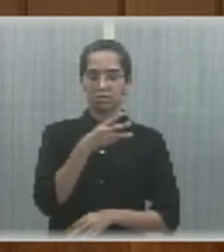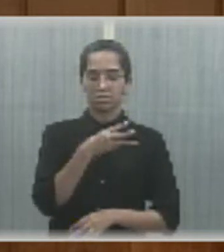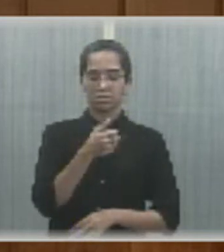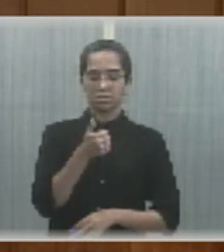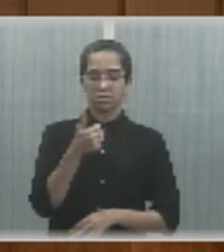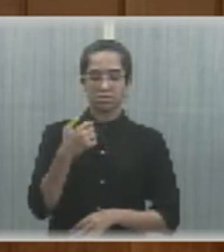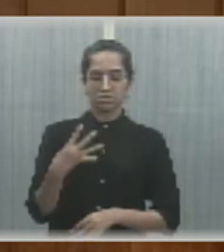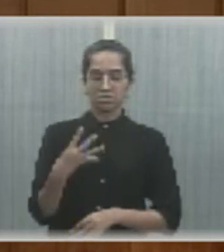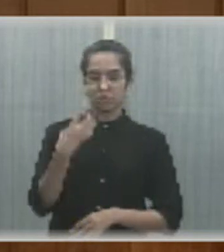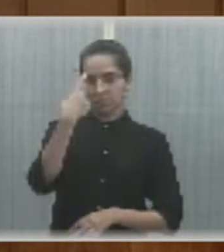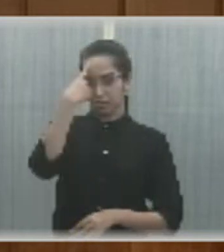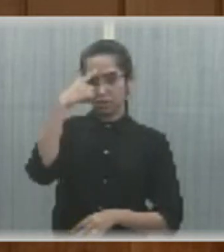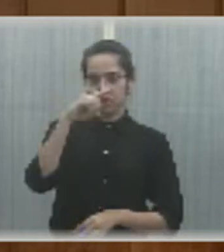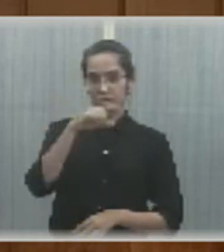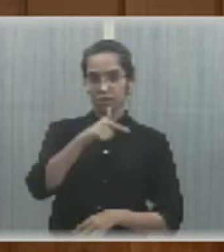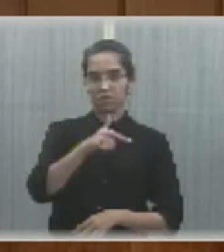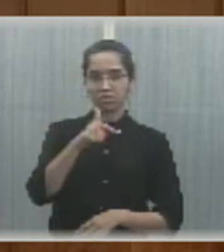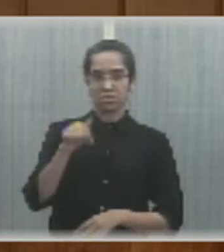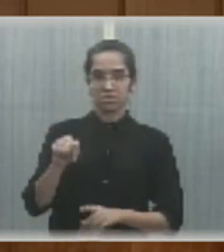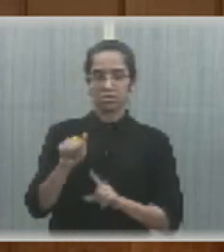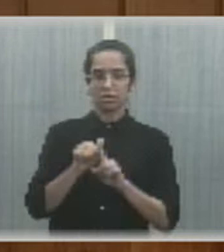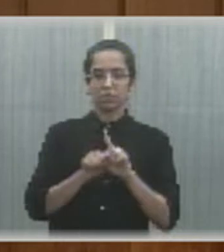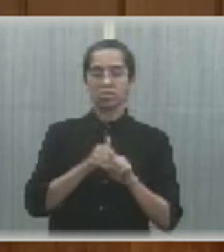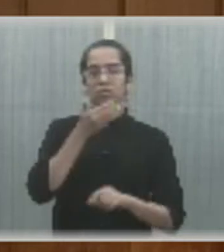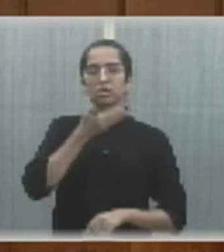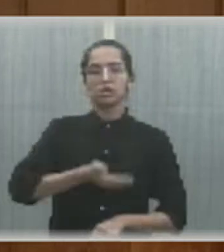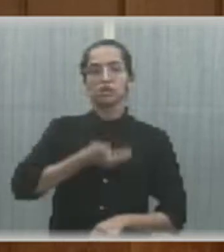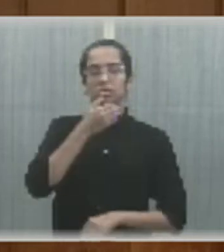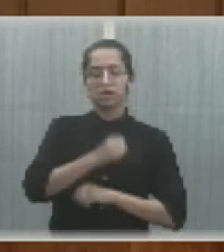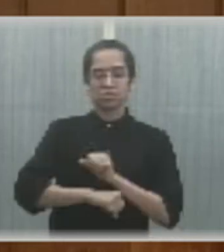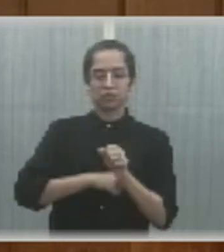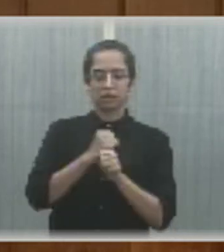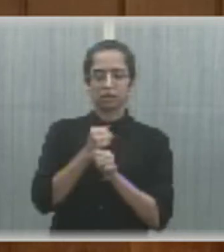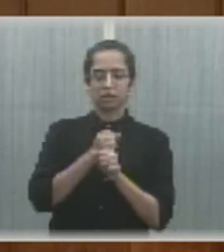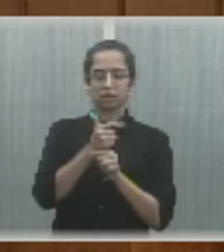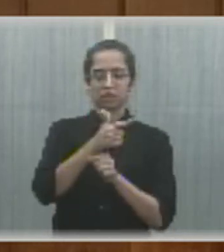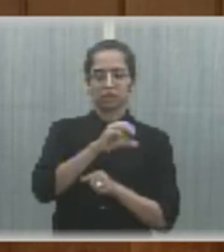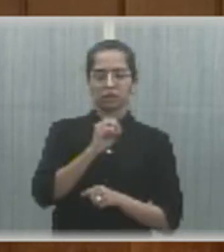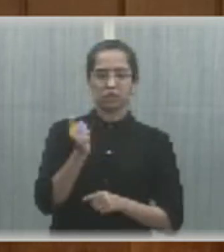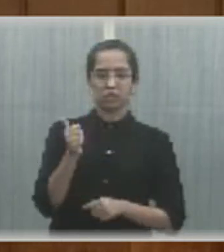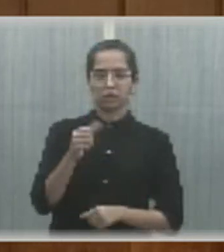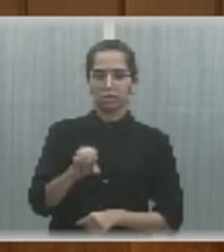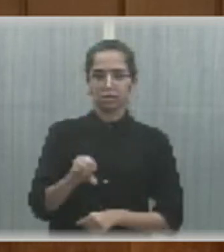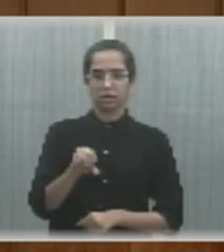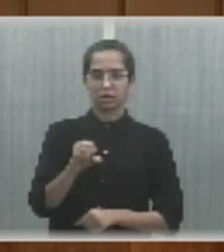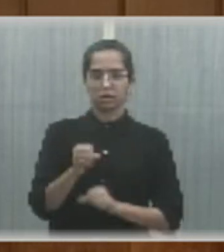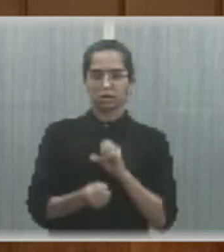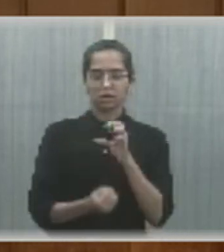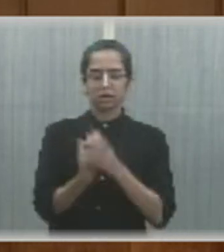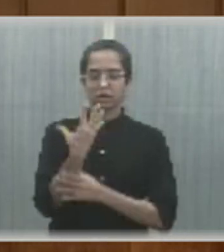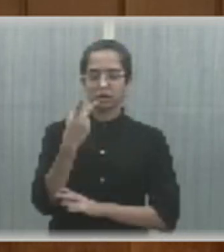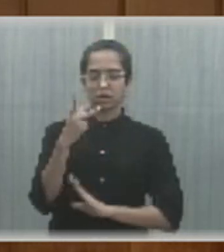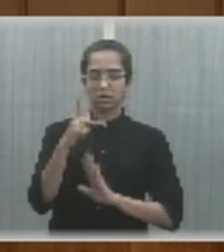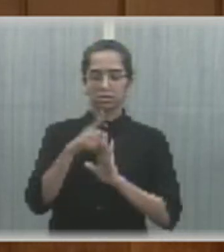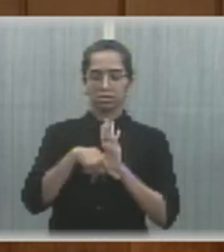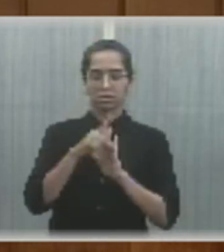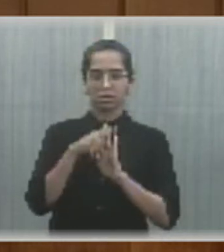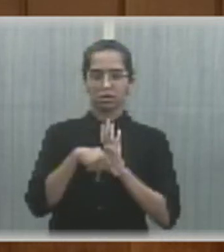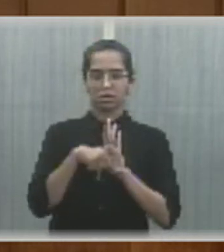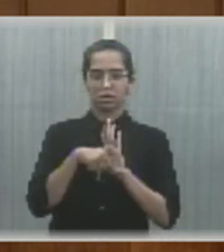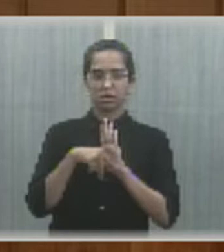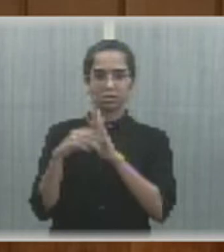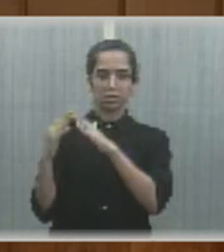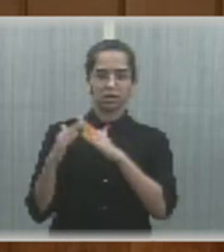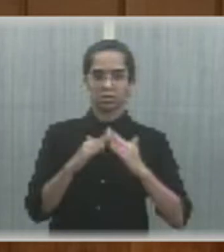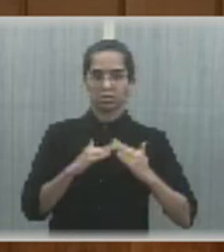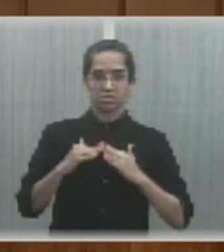7.314, de 27 de dezembro de 2019, que cria o programa Moradia para Todos, com a finalidade